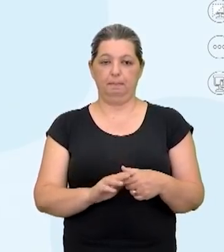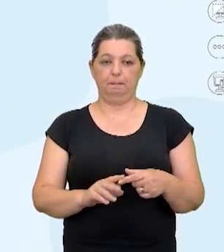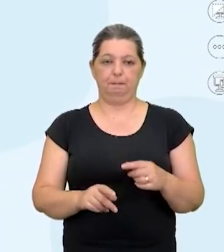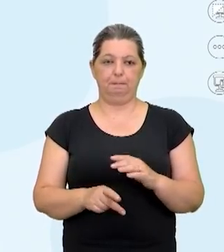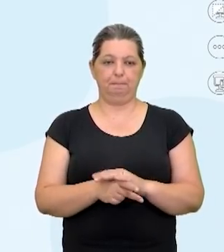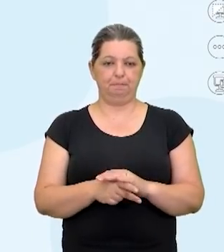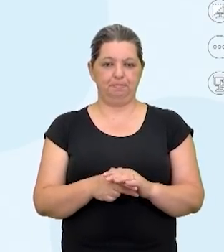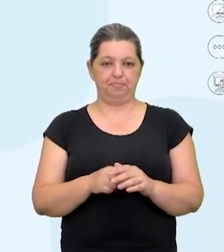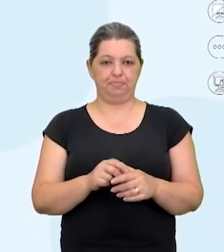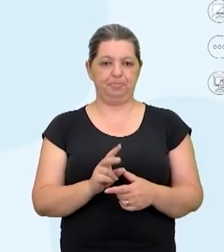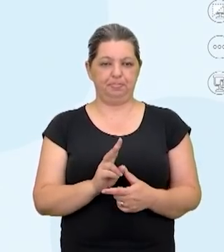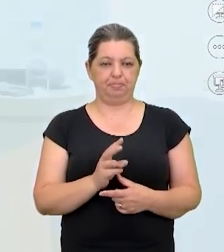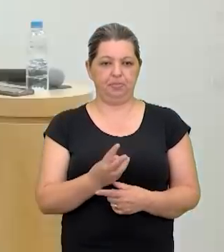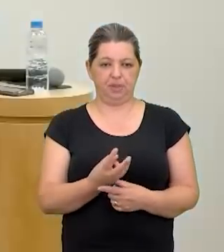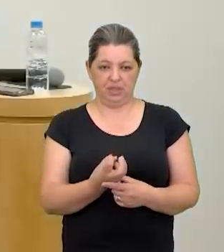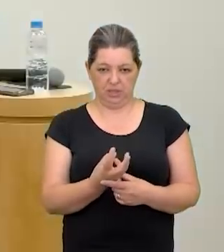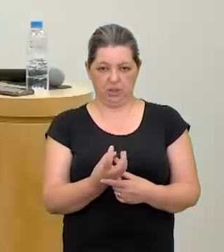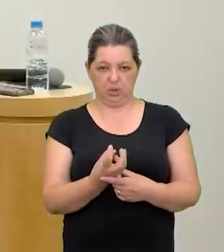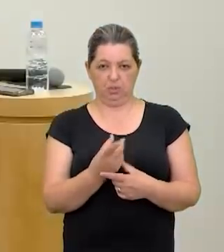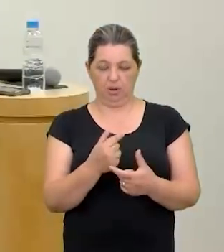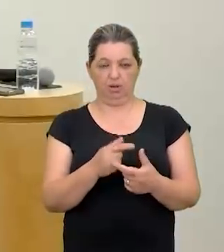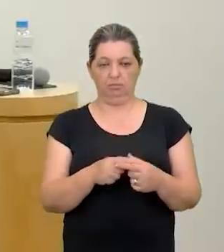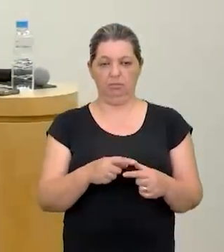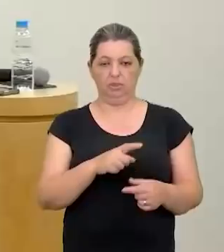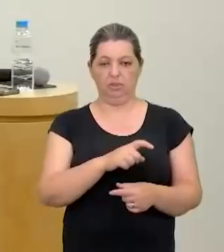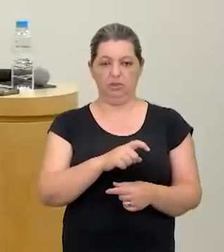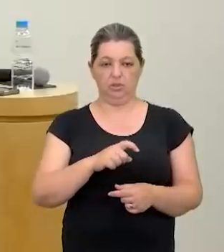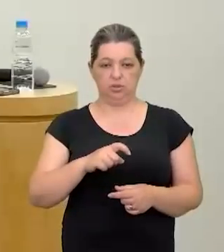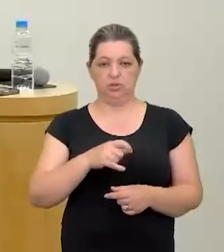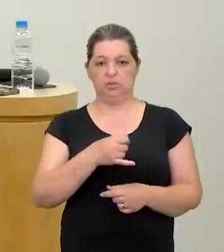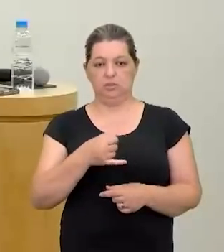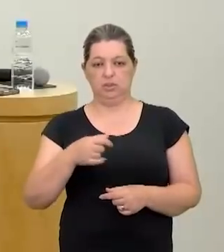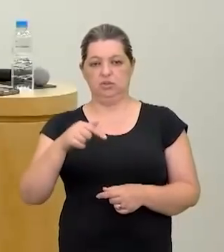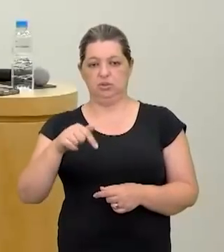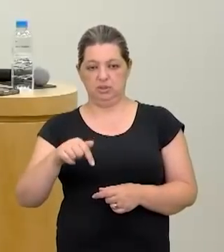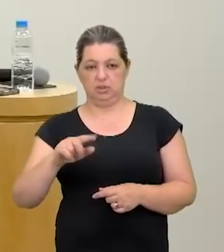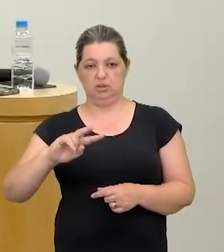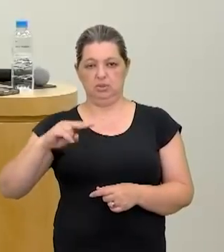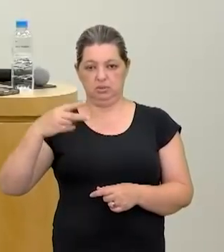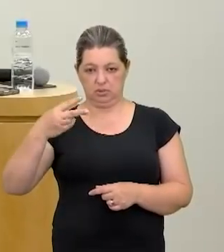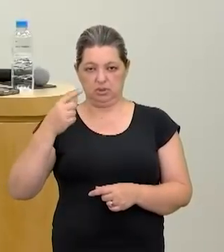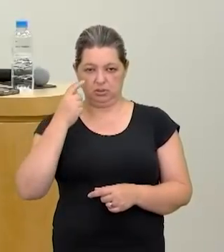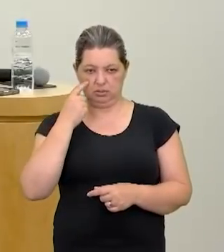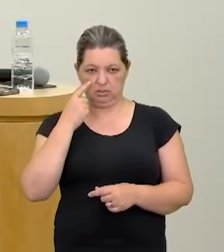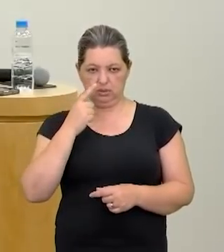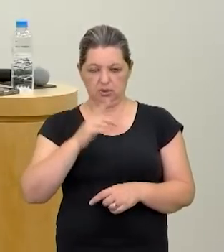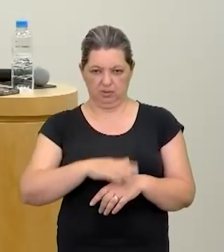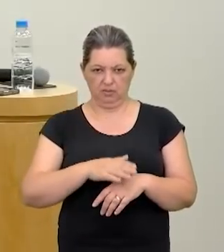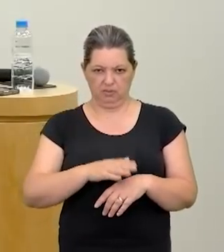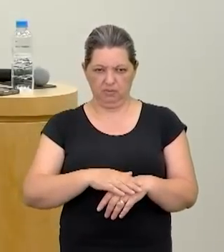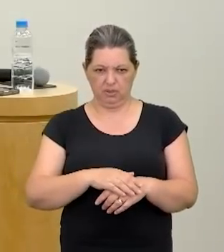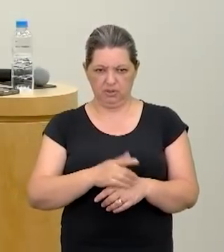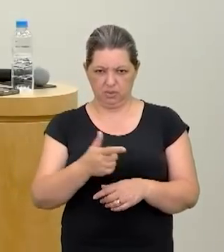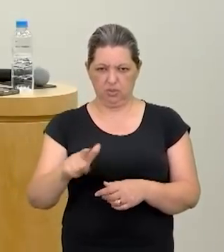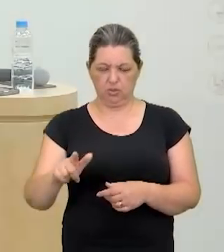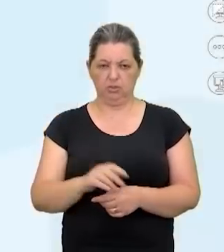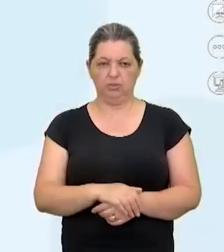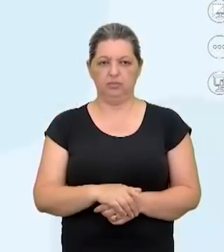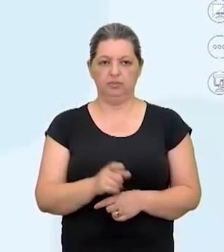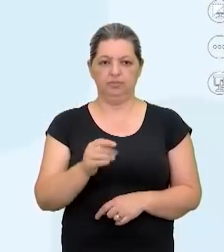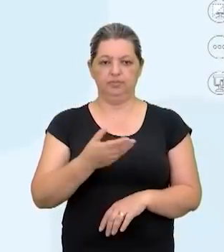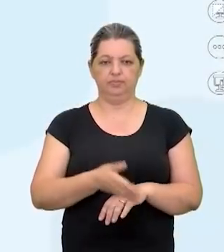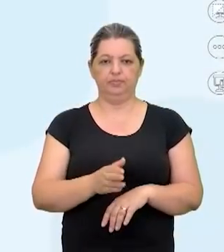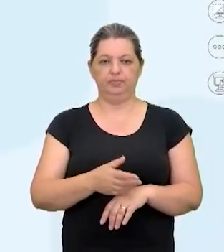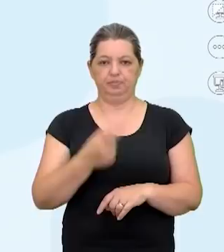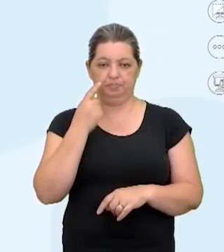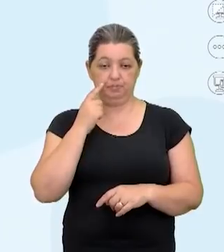49 para chegar em x menos 7 elevado ao quadrado. Tudo bem? Vamos fazer um para treinar? Então, vou colocar aqui para vocês. Pode